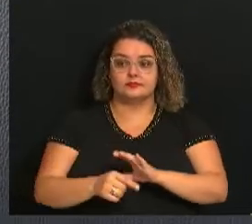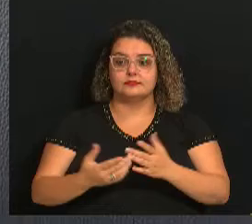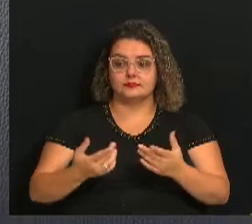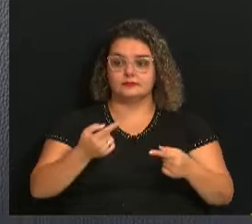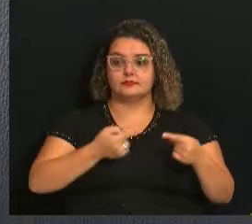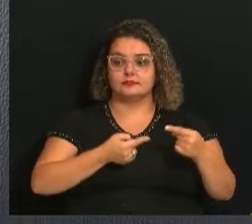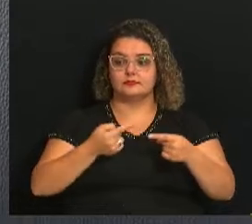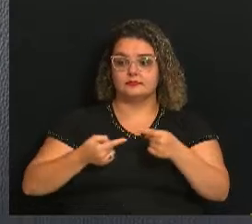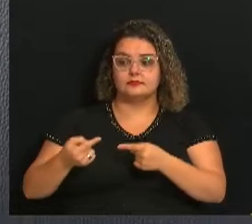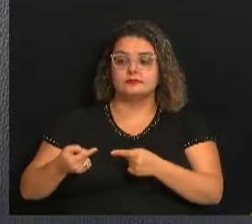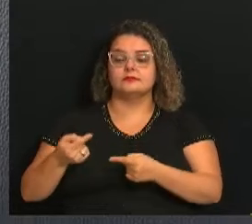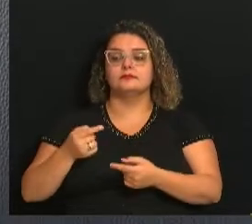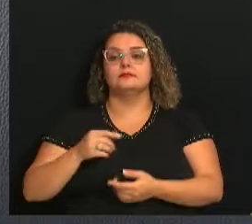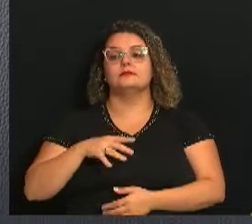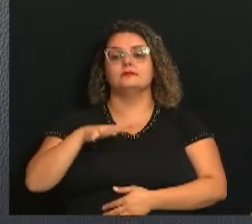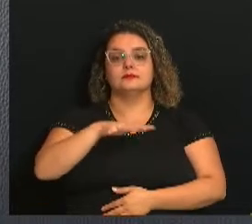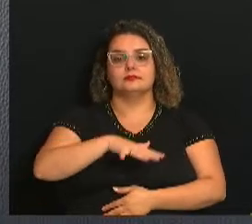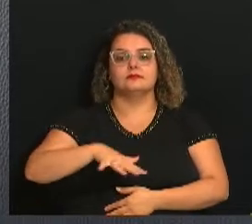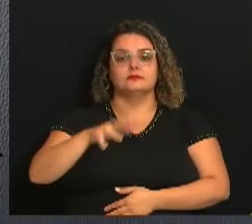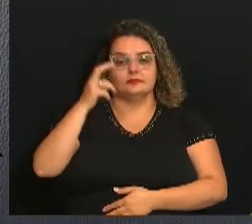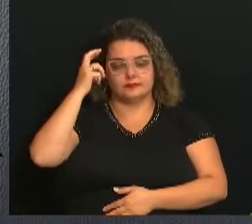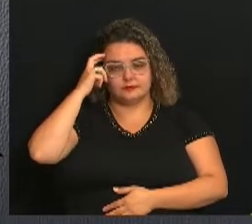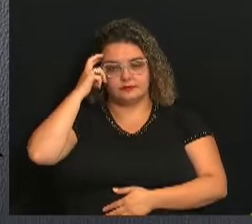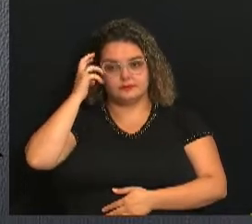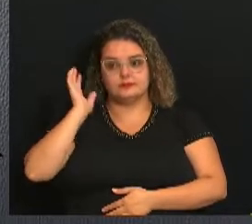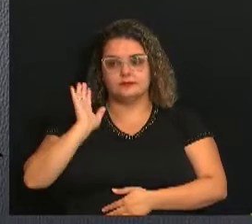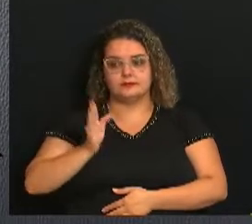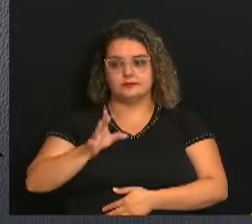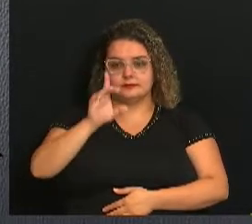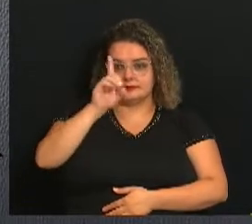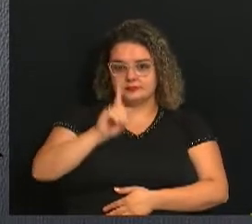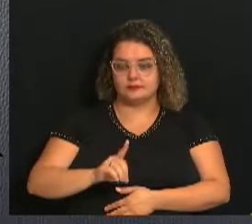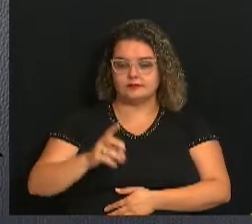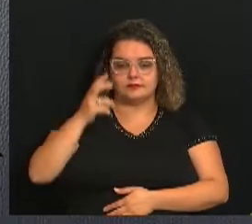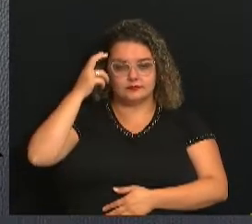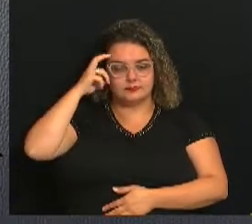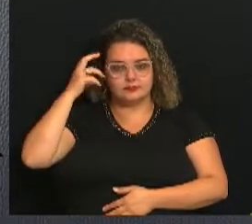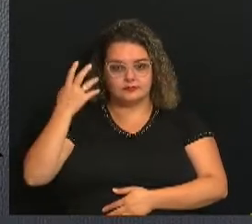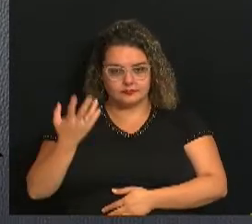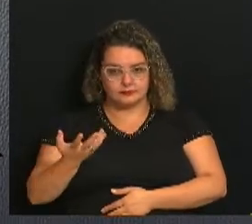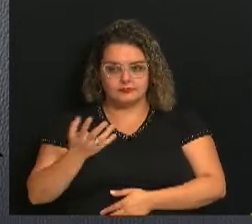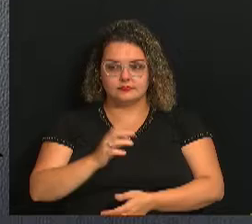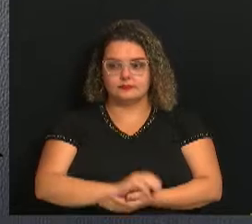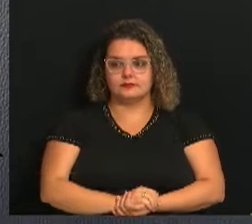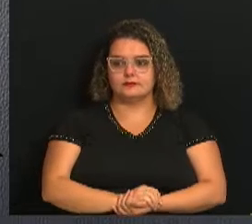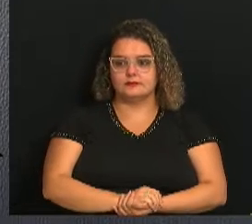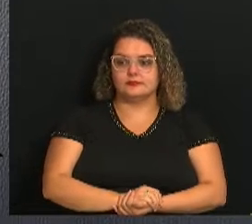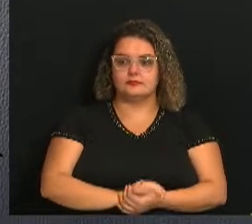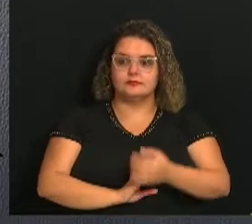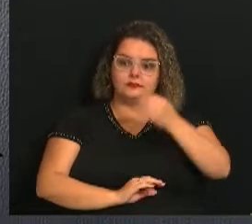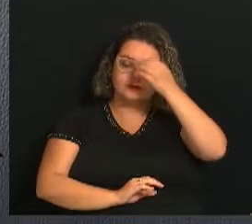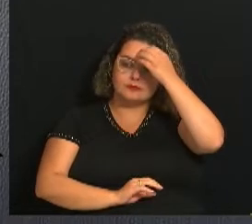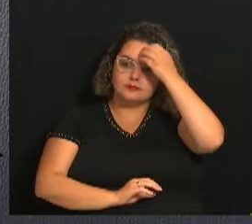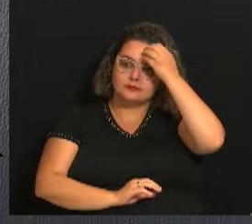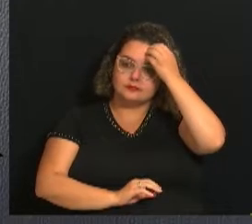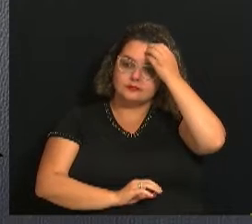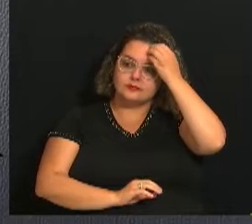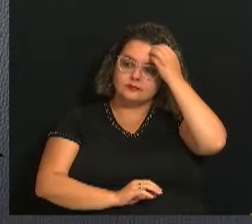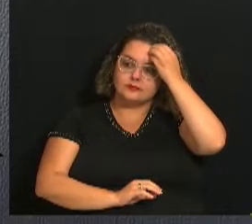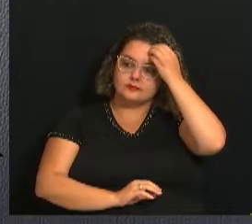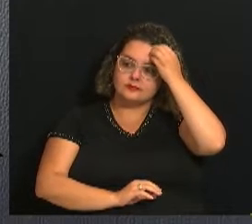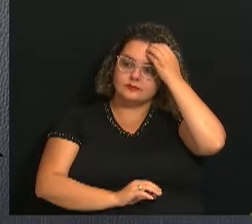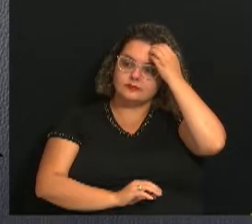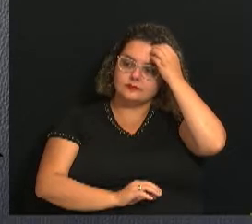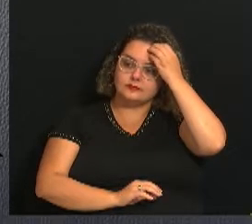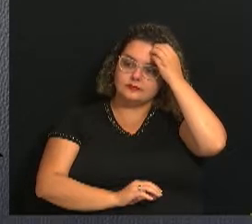debate na área de cultura, já foi diretora de cultura, enfim. Ela tem um acúmulo bastante importante